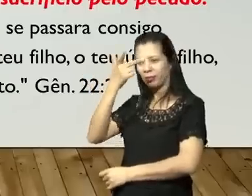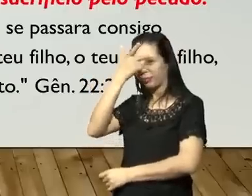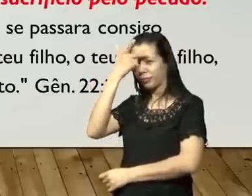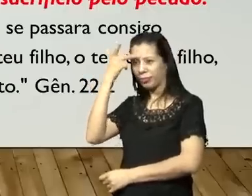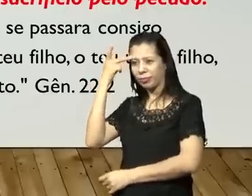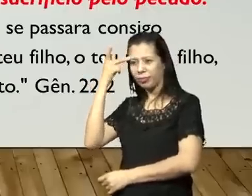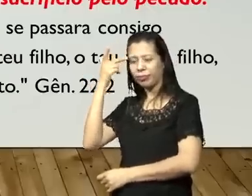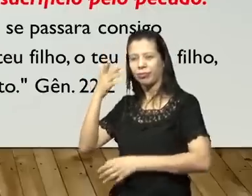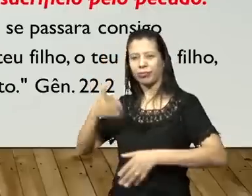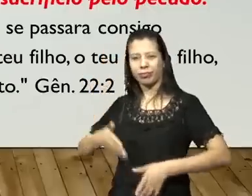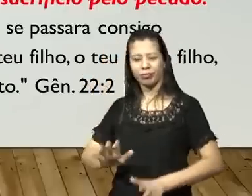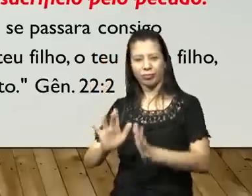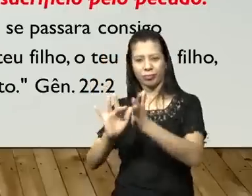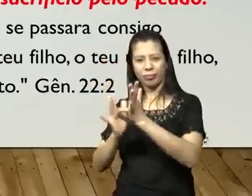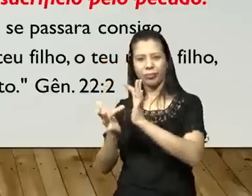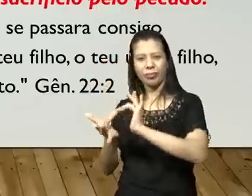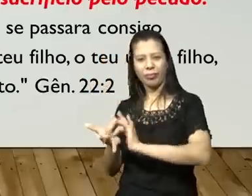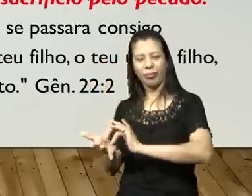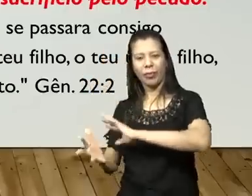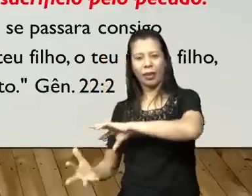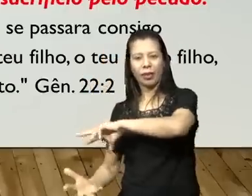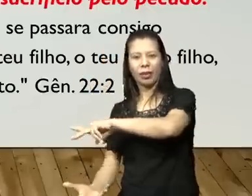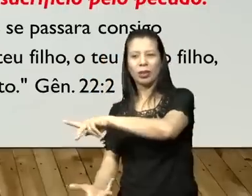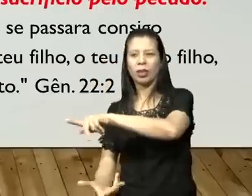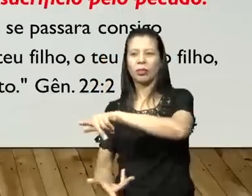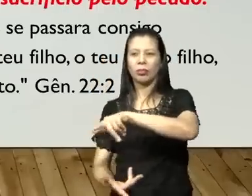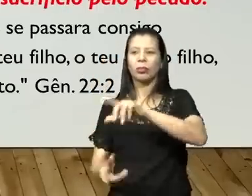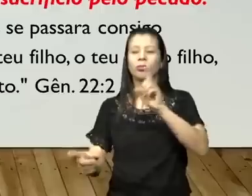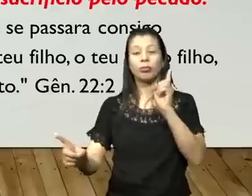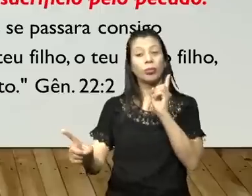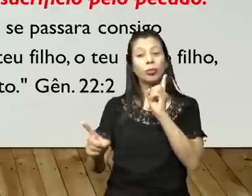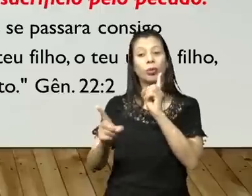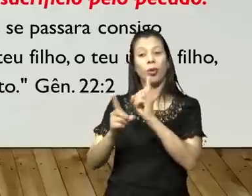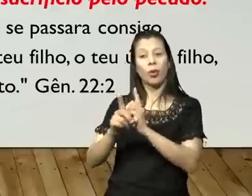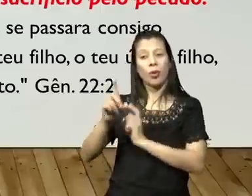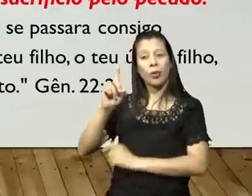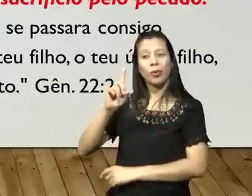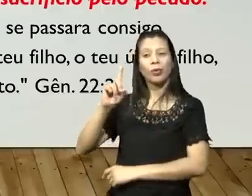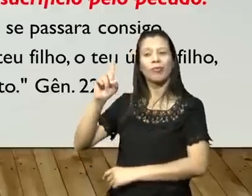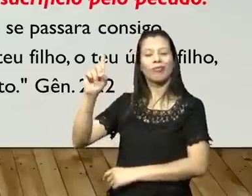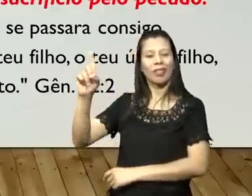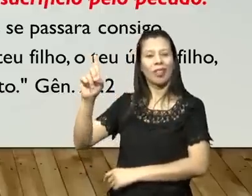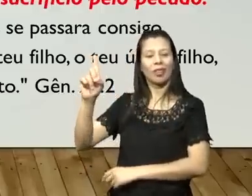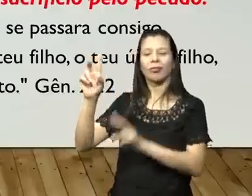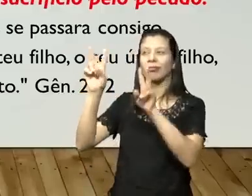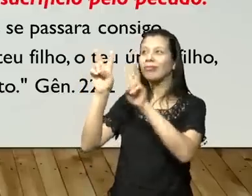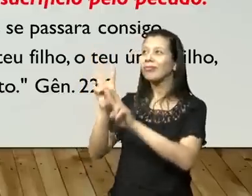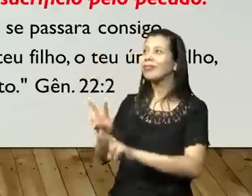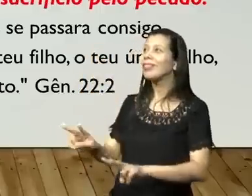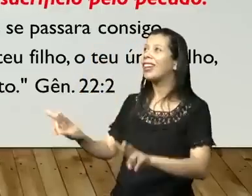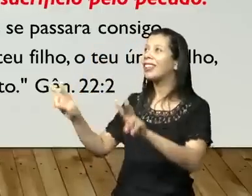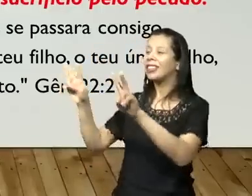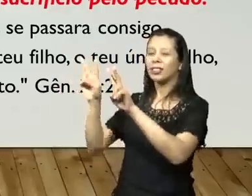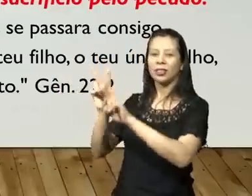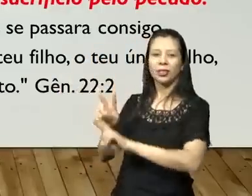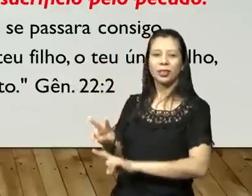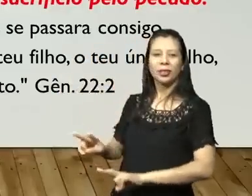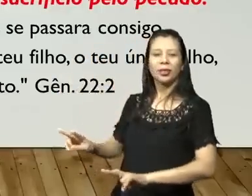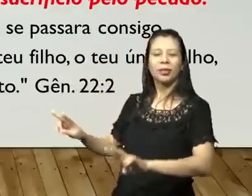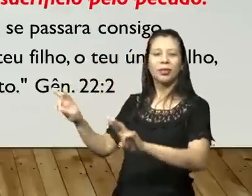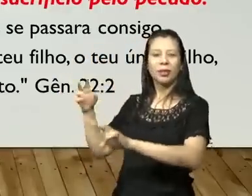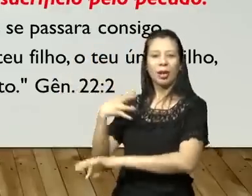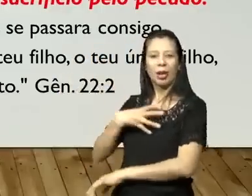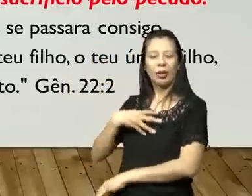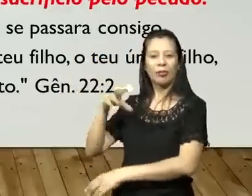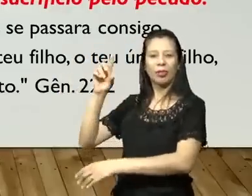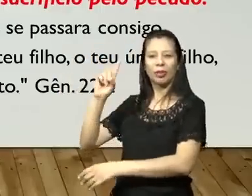uma luz sobrenatural e ele reconheceu o Divino caráter de Cristo viu o seu dia a cruz a hora